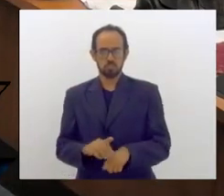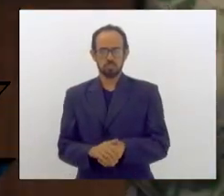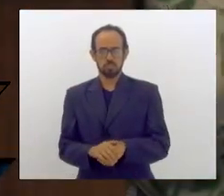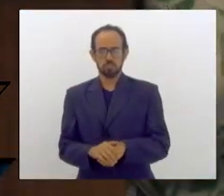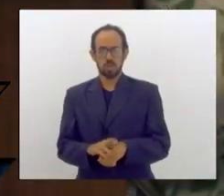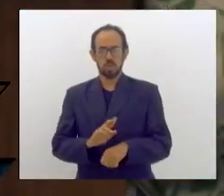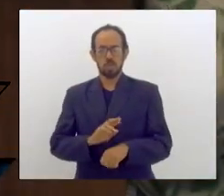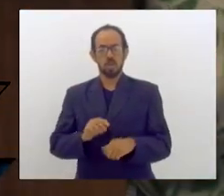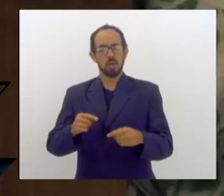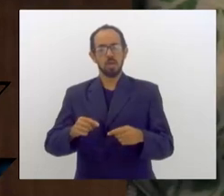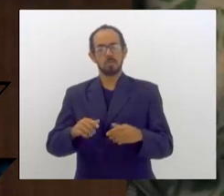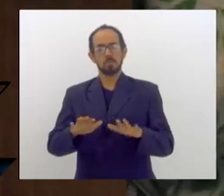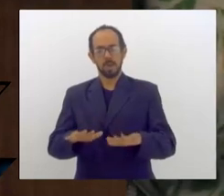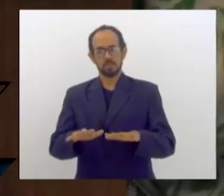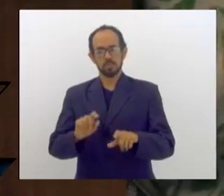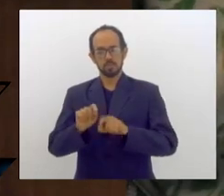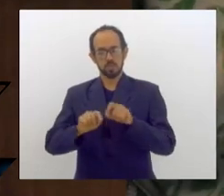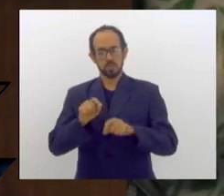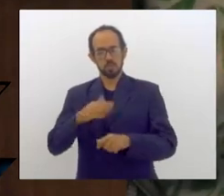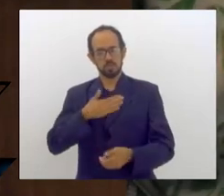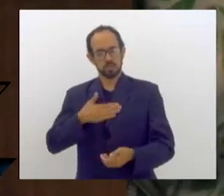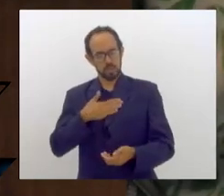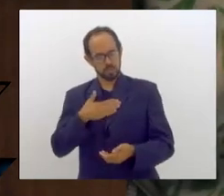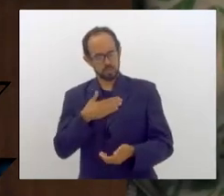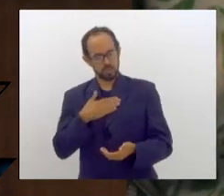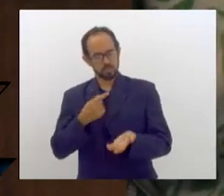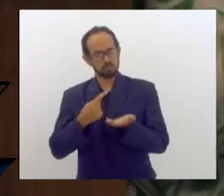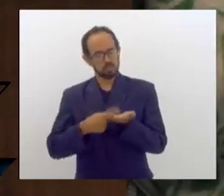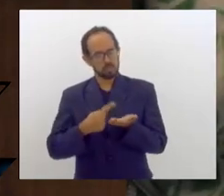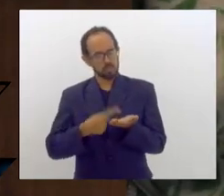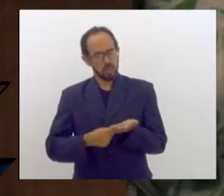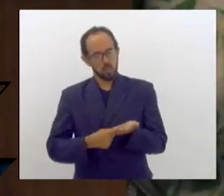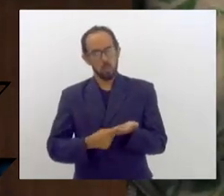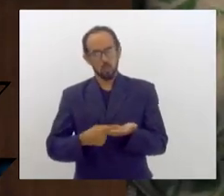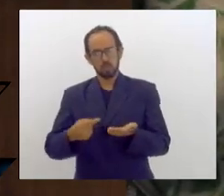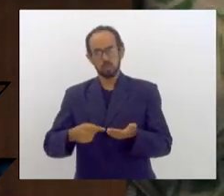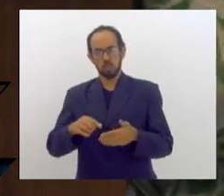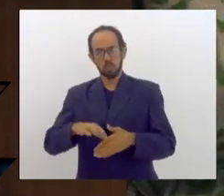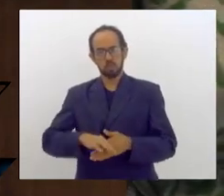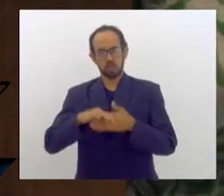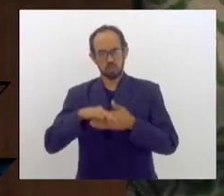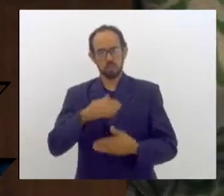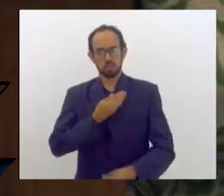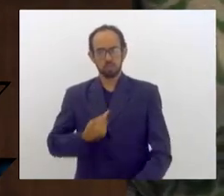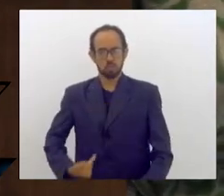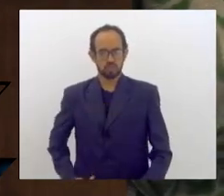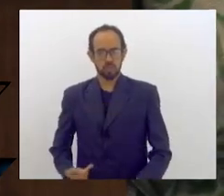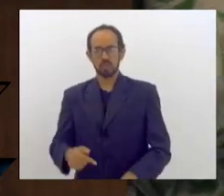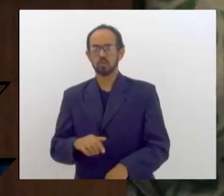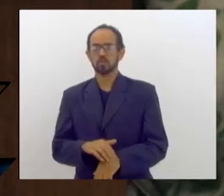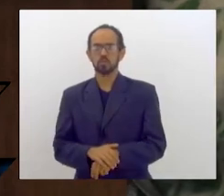Pelo contrário. Então, gostaria de celebrar esse acordo aqui com o líder do governo.